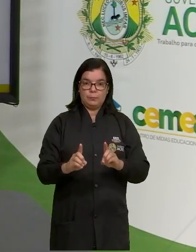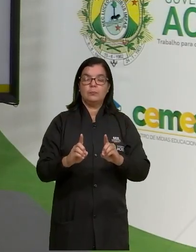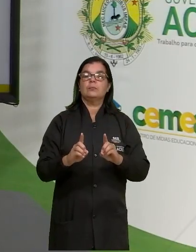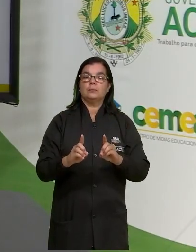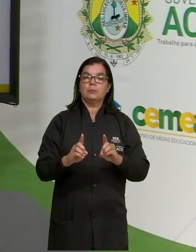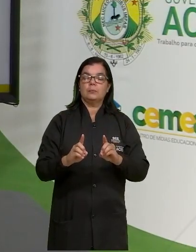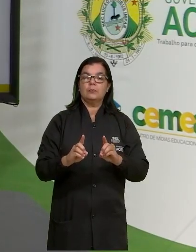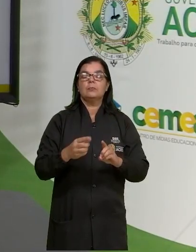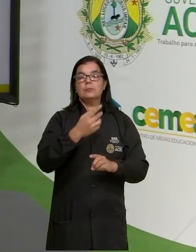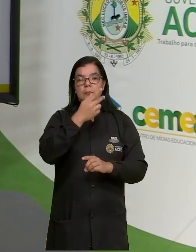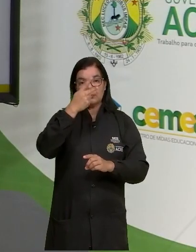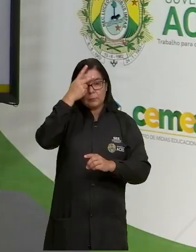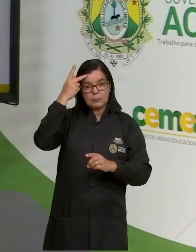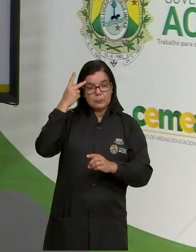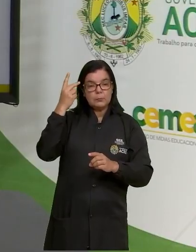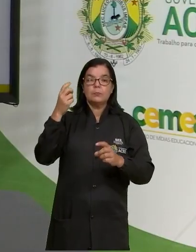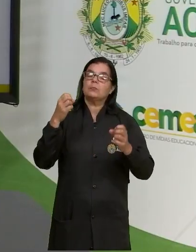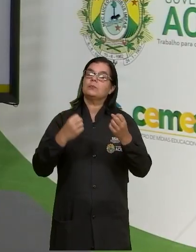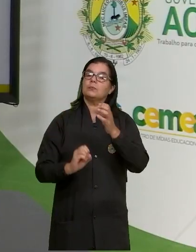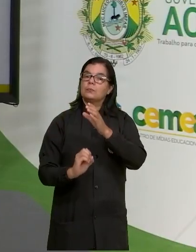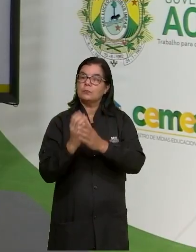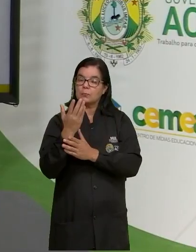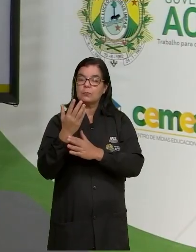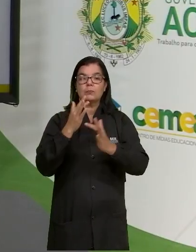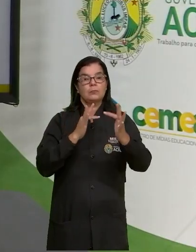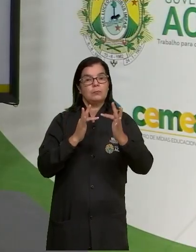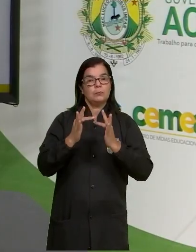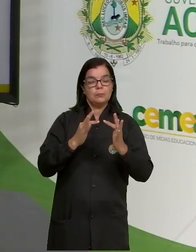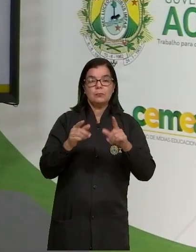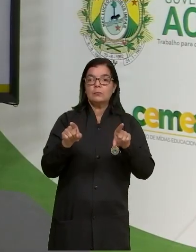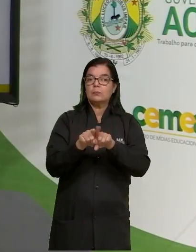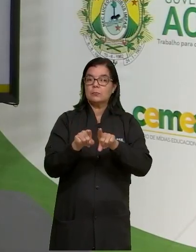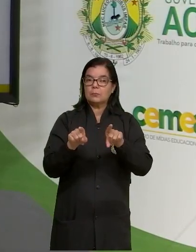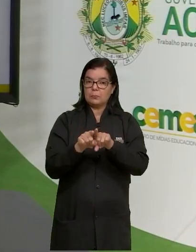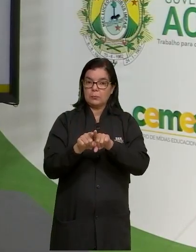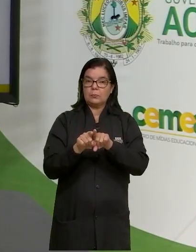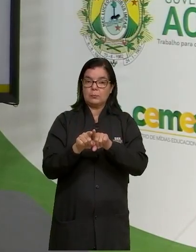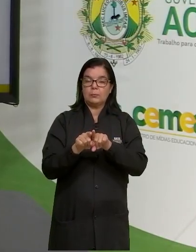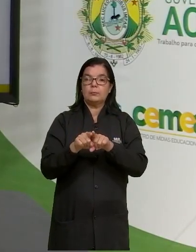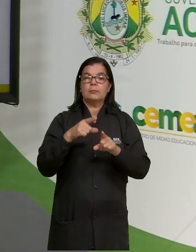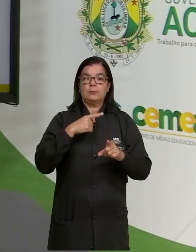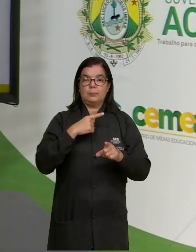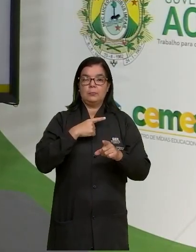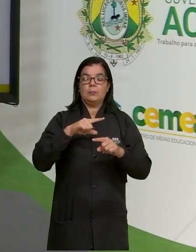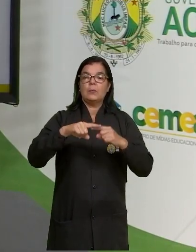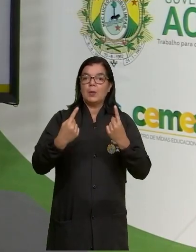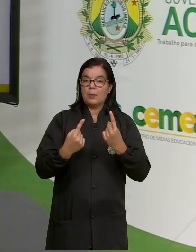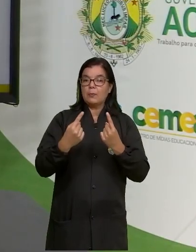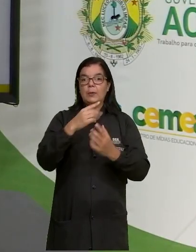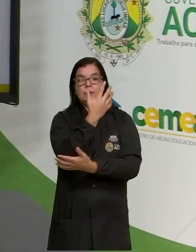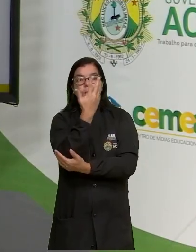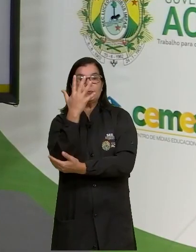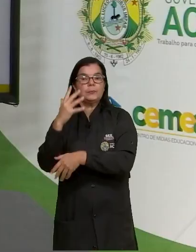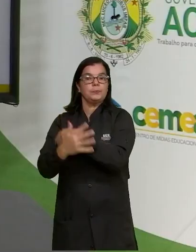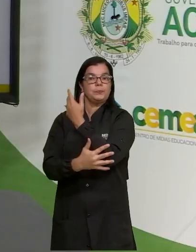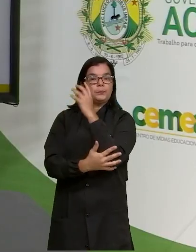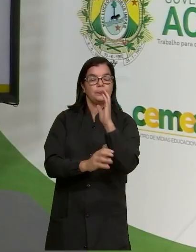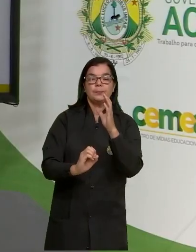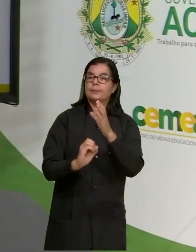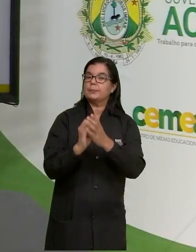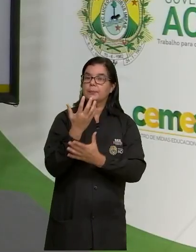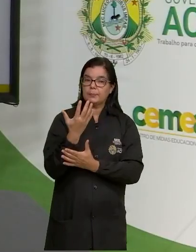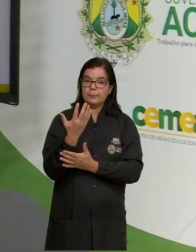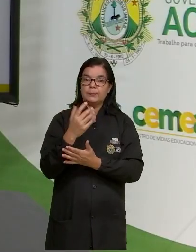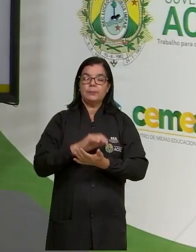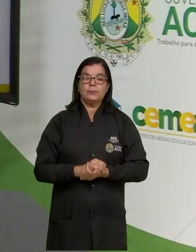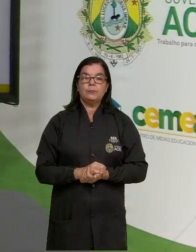seres primordiais a origem da physis, ou melhor, a arqué da physis, a origem da